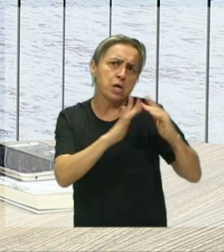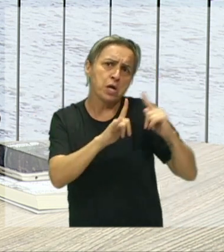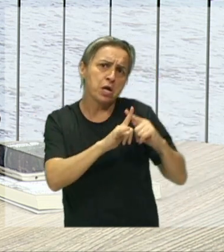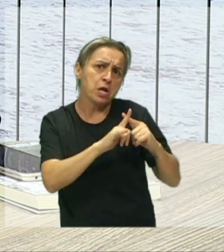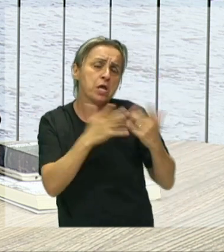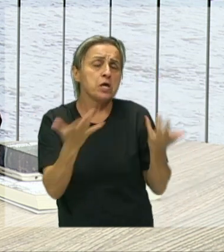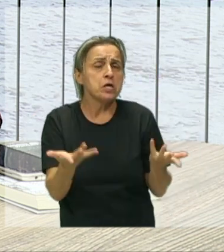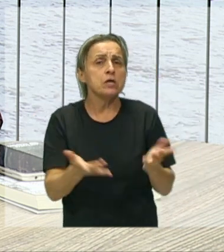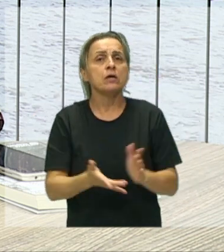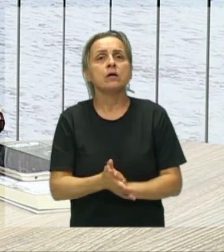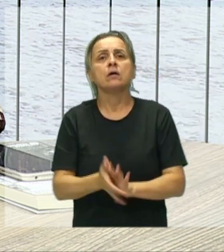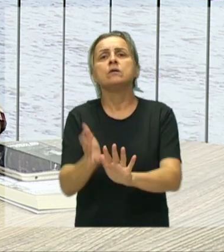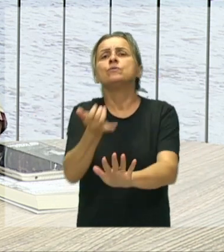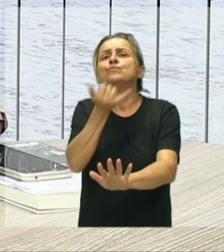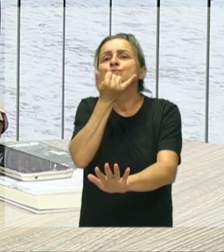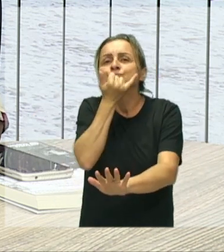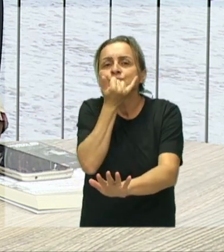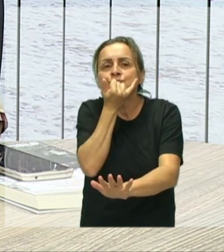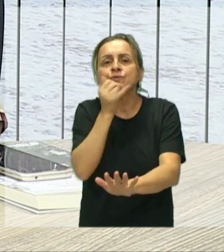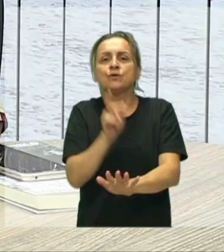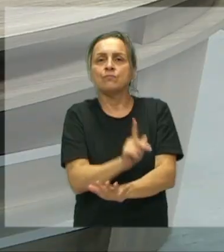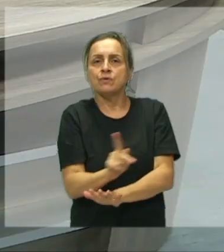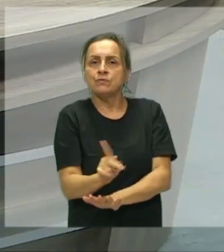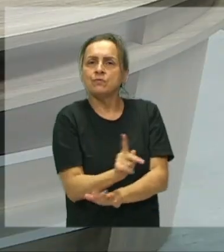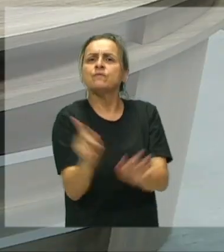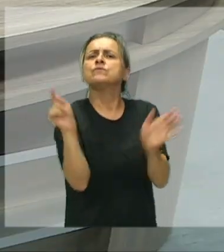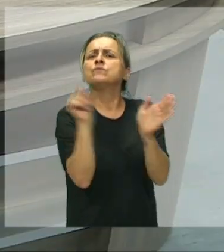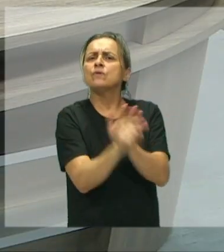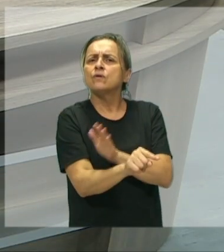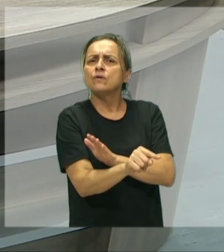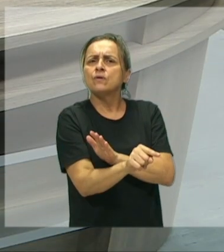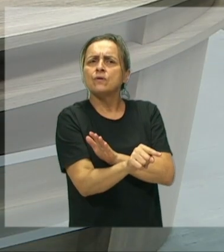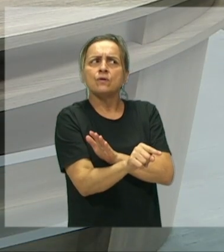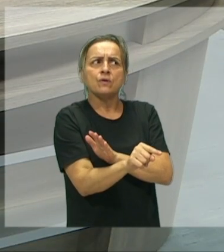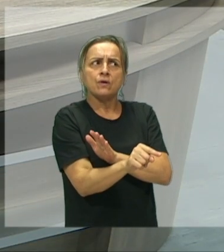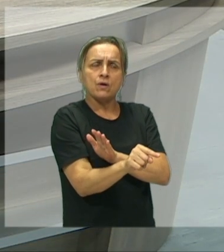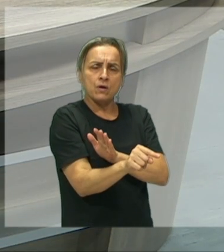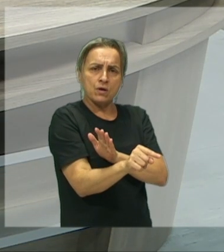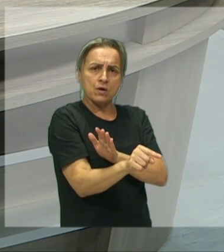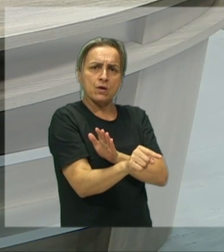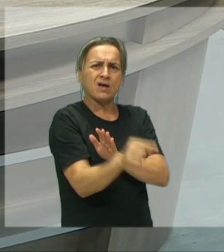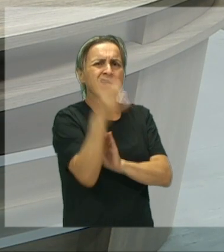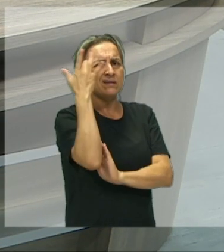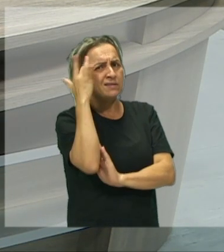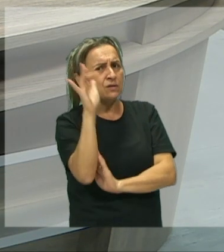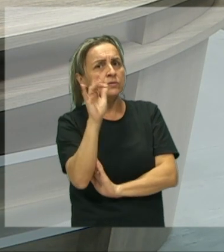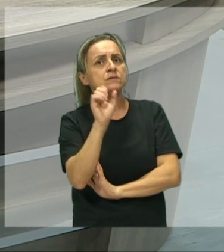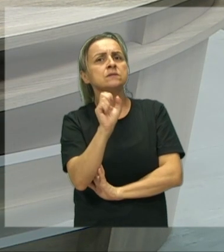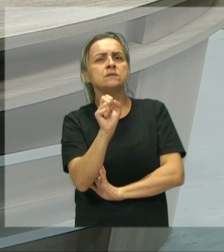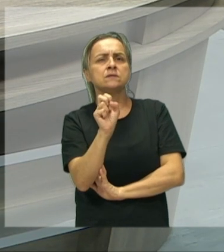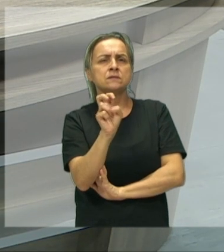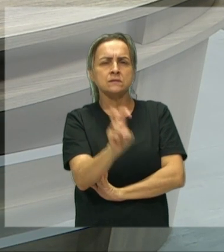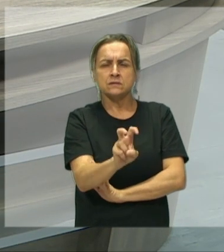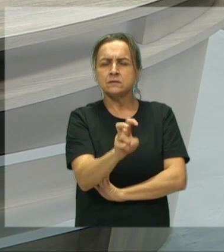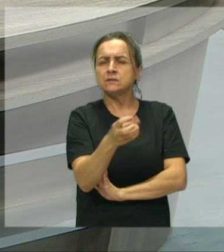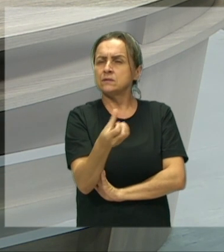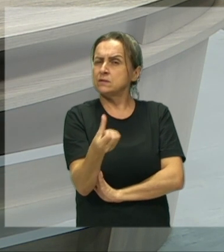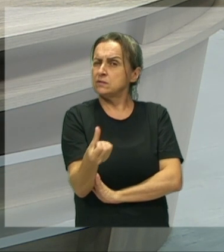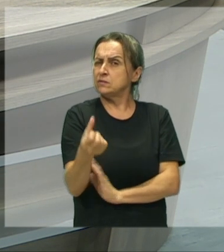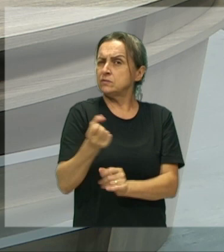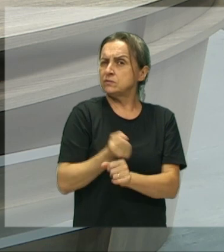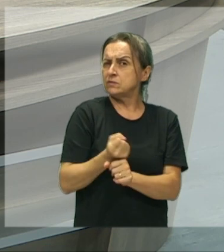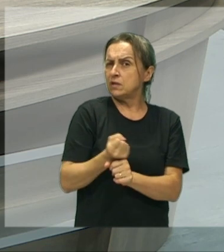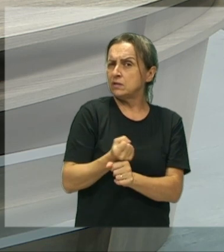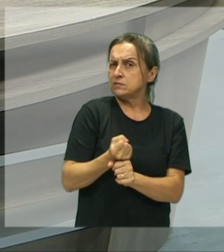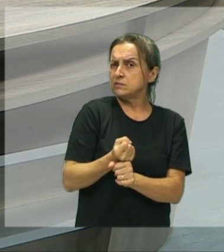estudando mais. Desculpe, professor, até ali, a questão de uns, não sei se foi 5 ou 6 anos, foi feito o